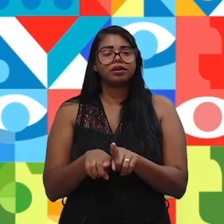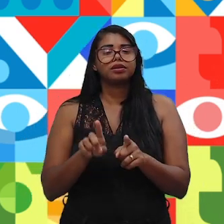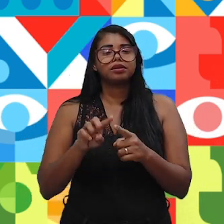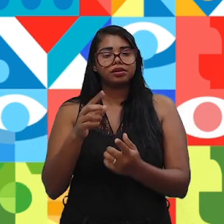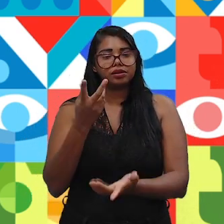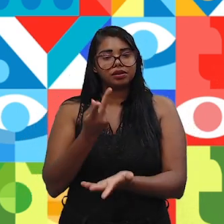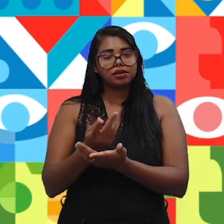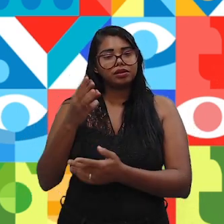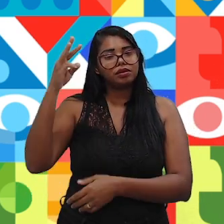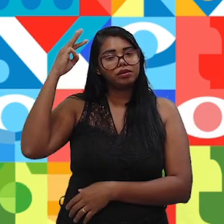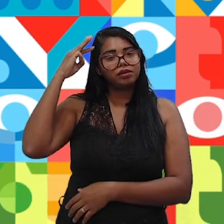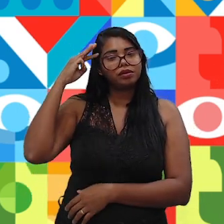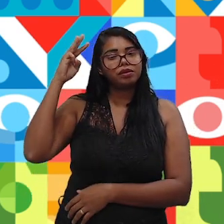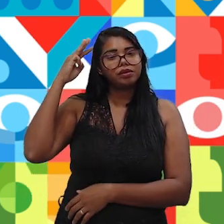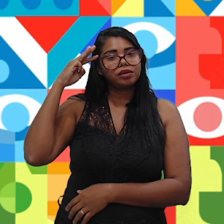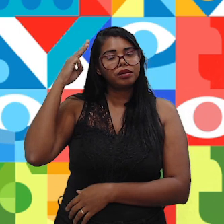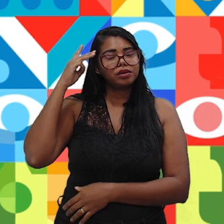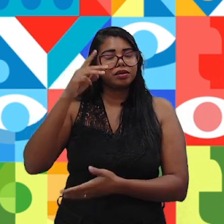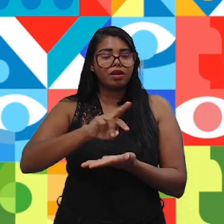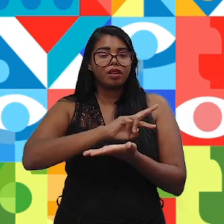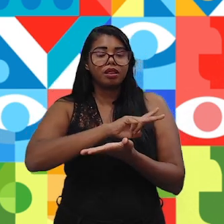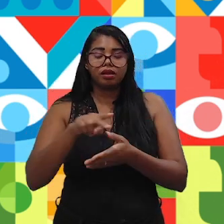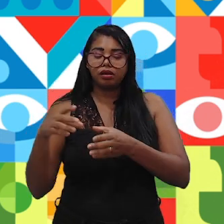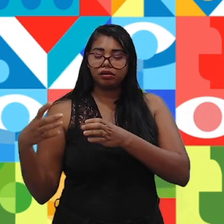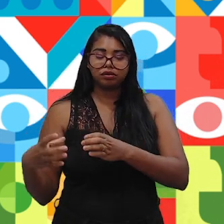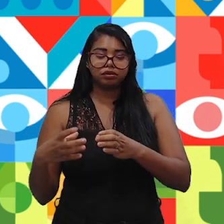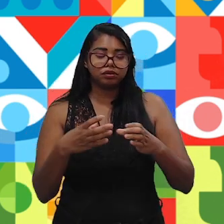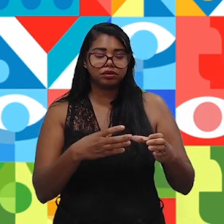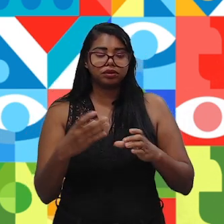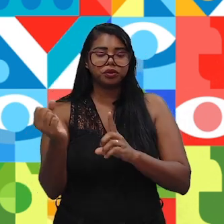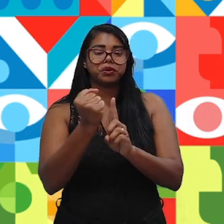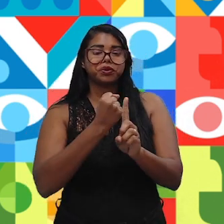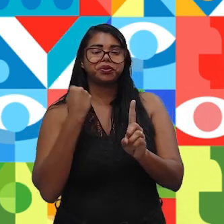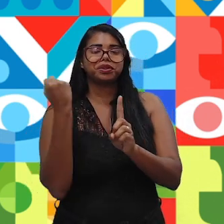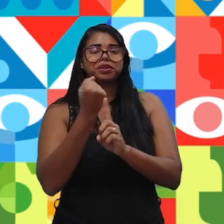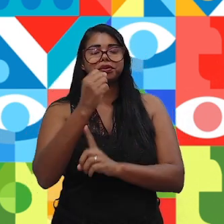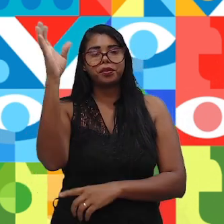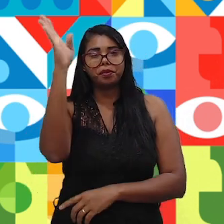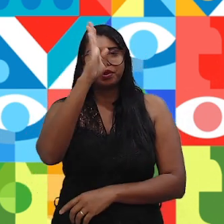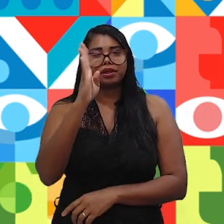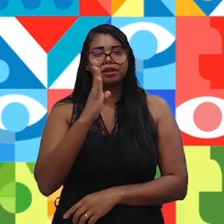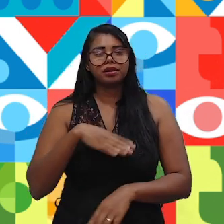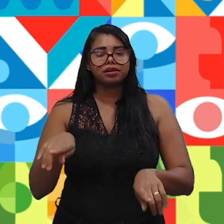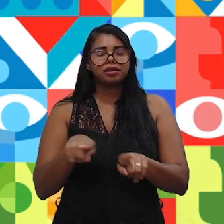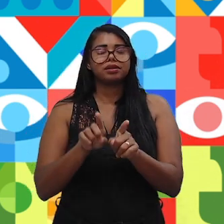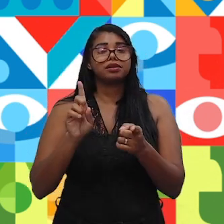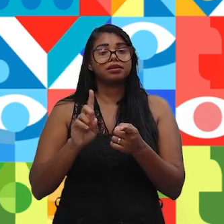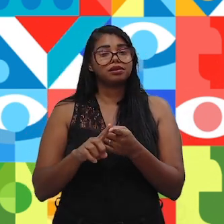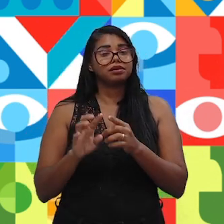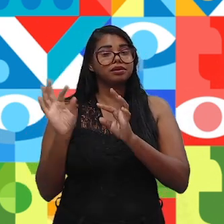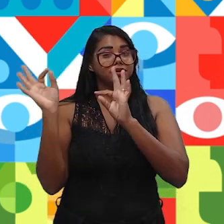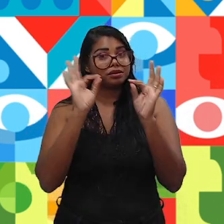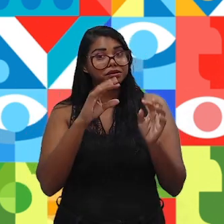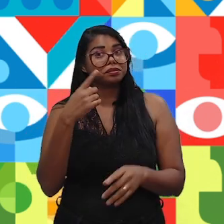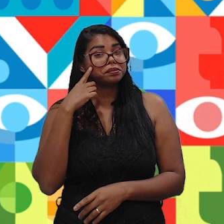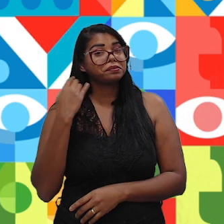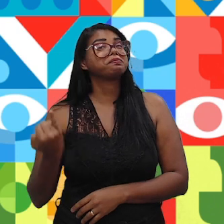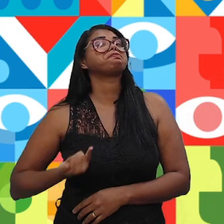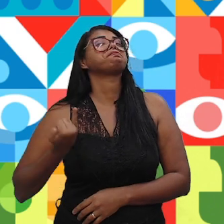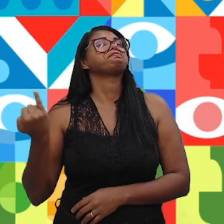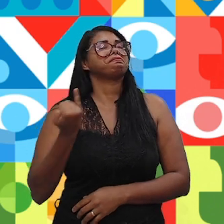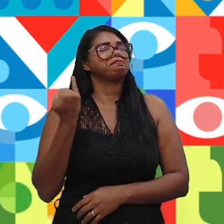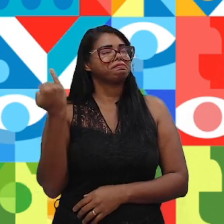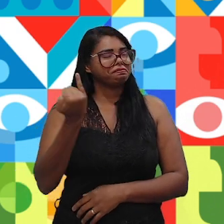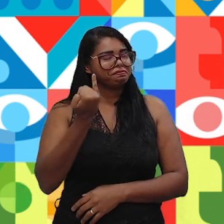ação, memória dos diferentes grupos formadores da sociedade brasileira. Então, assim, daí você já tira aqui uma coisa